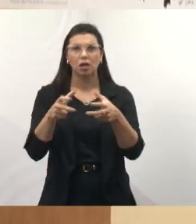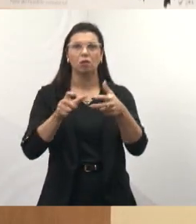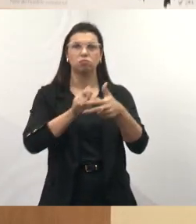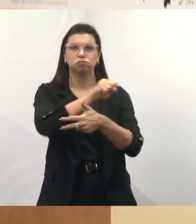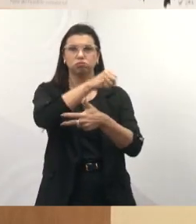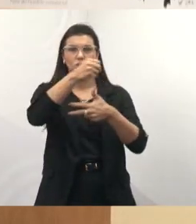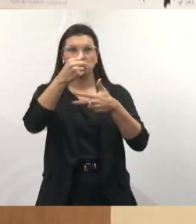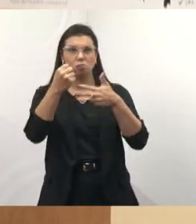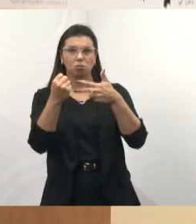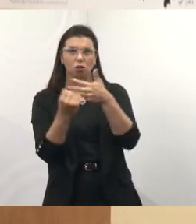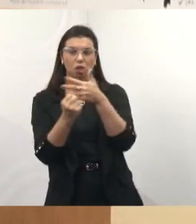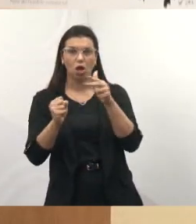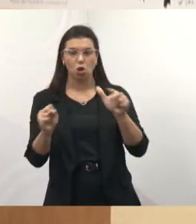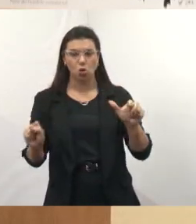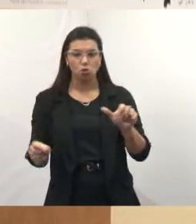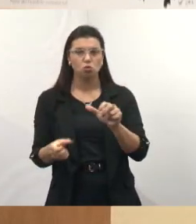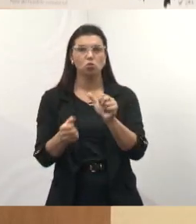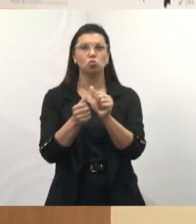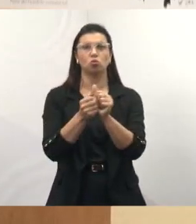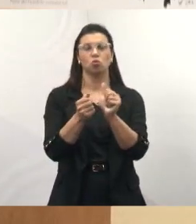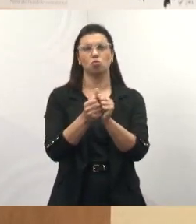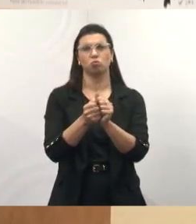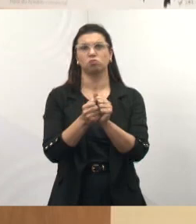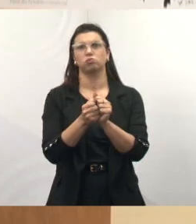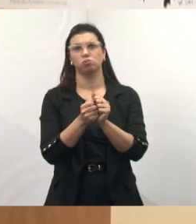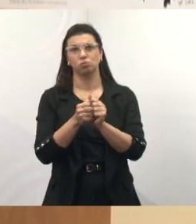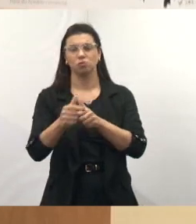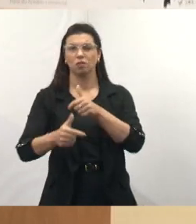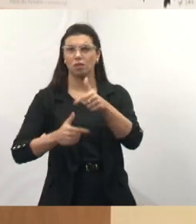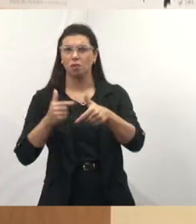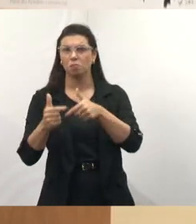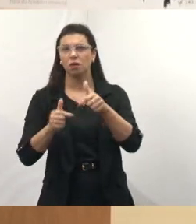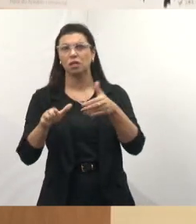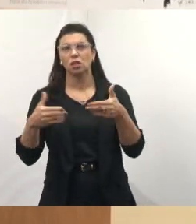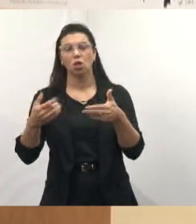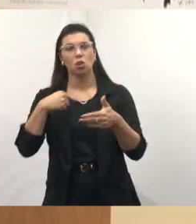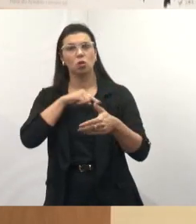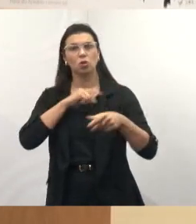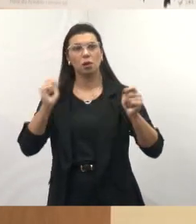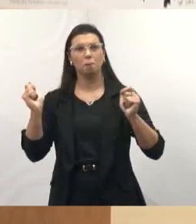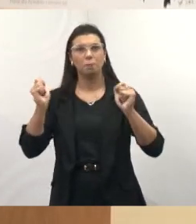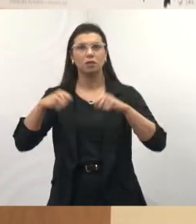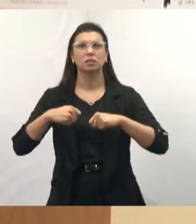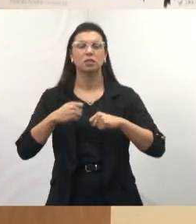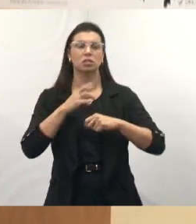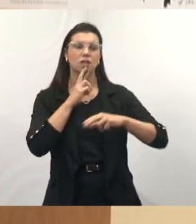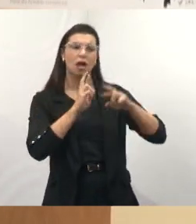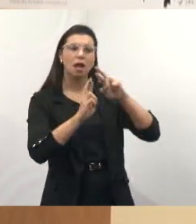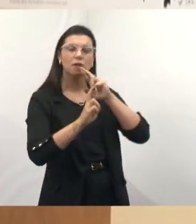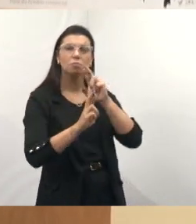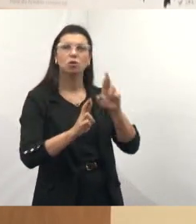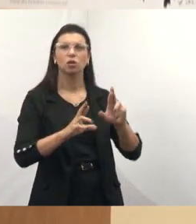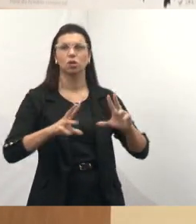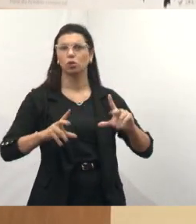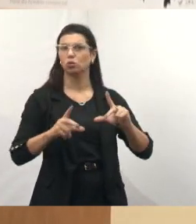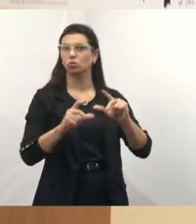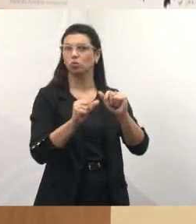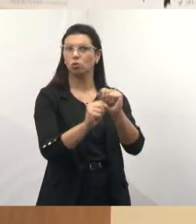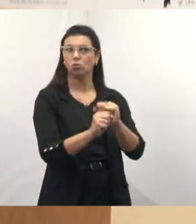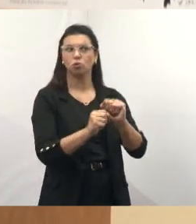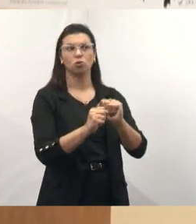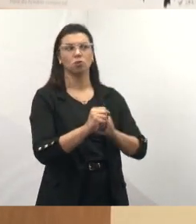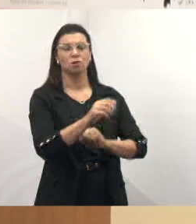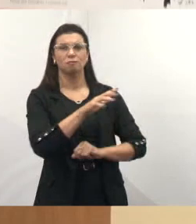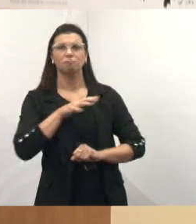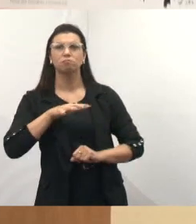administrativas existentes, pelos recursos existentes e por nossa capacidade de dar resposta a essas demandas.